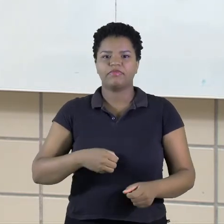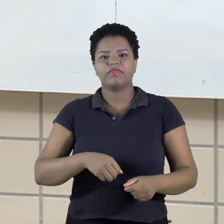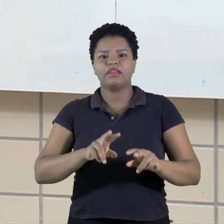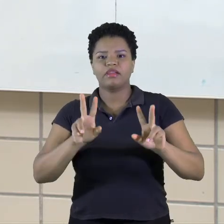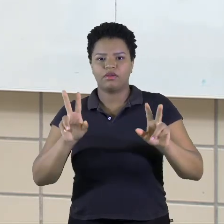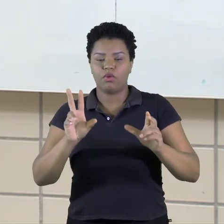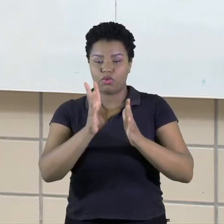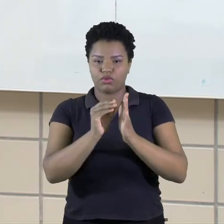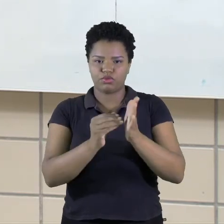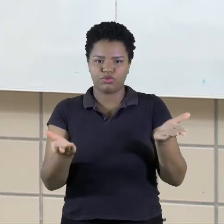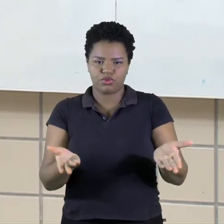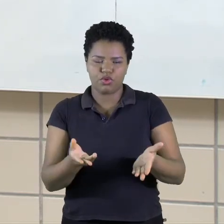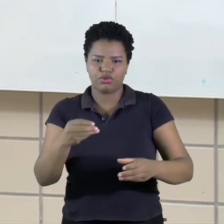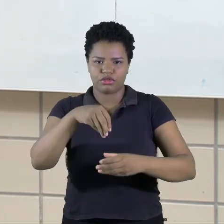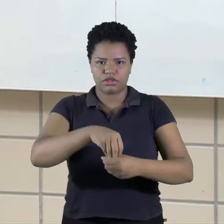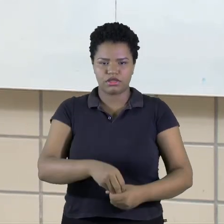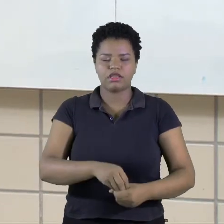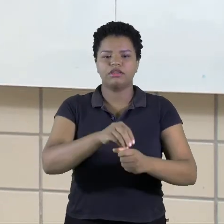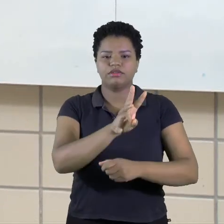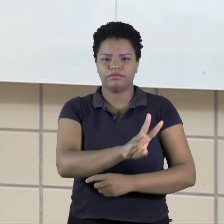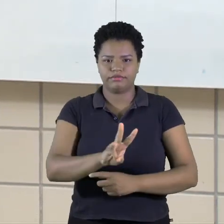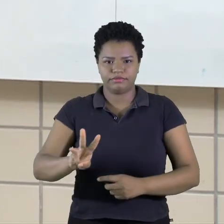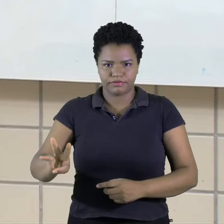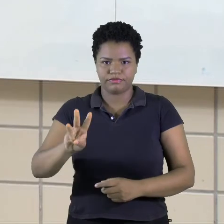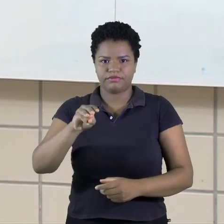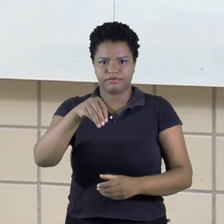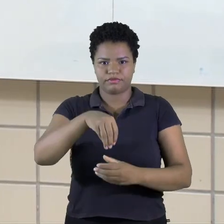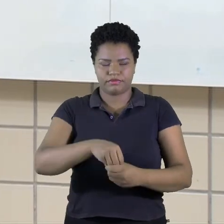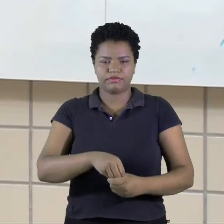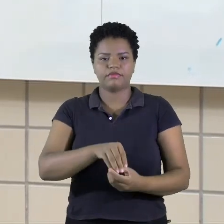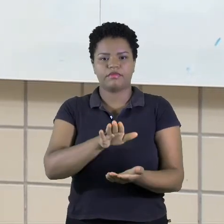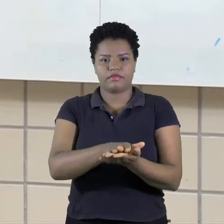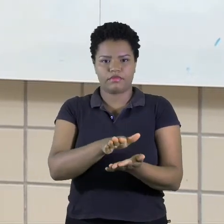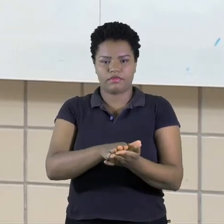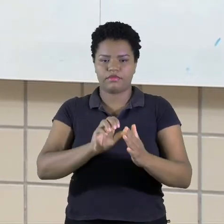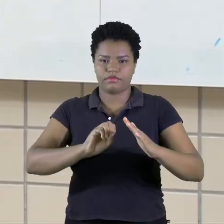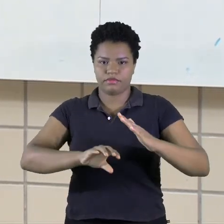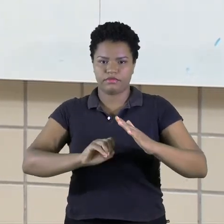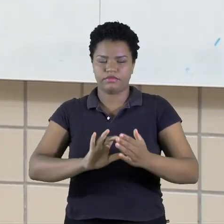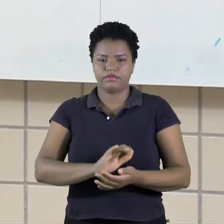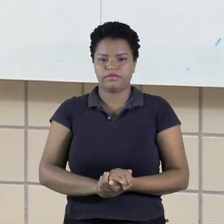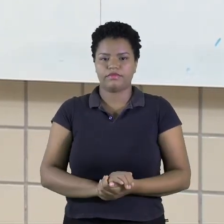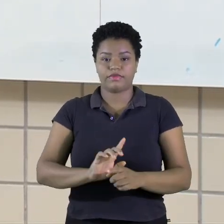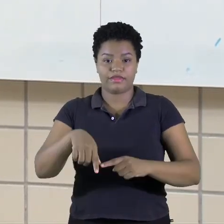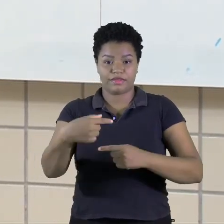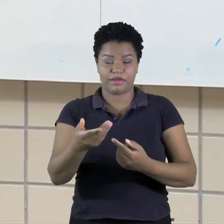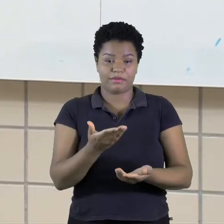www.educacampalmas.to.gov.br. Até a próxima!